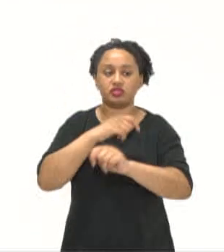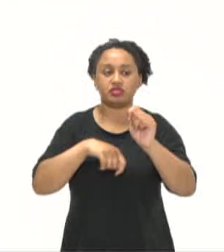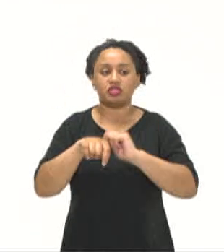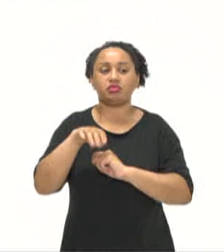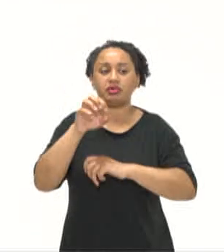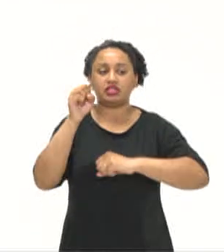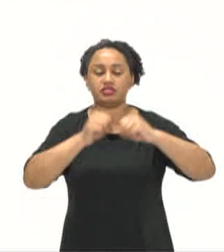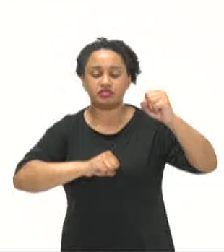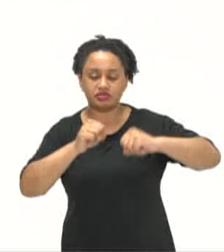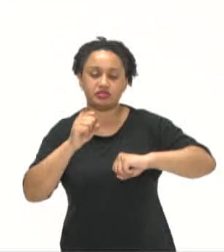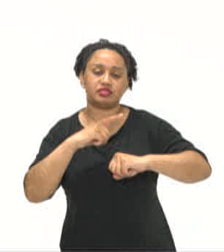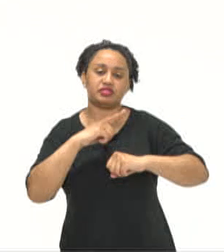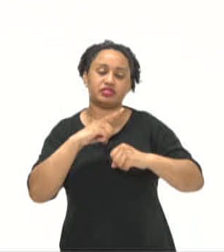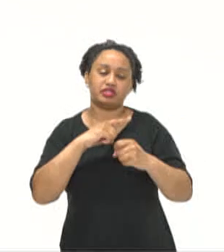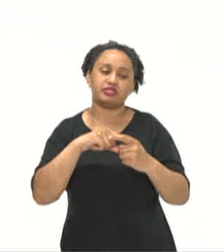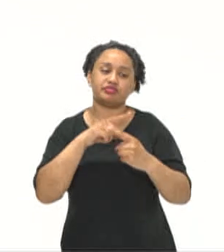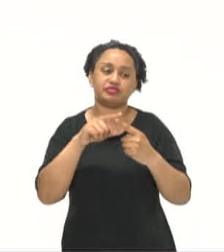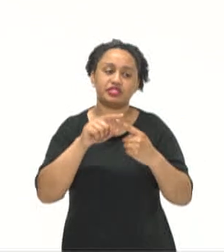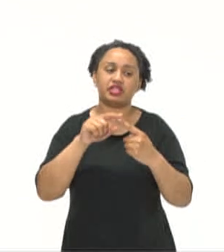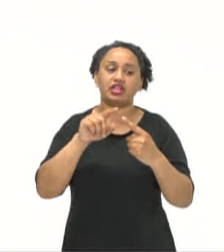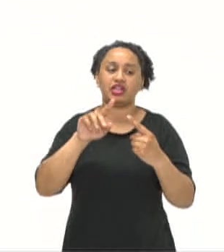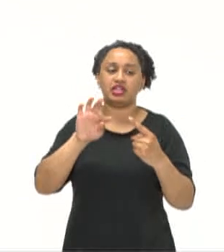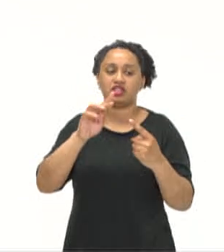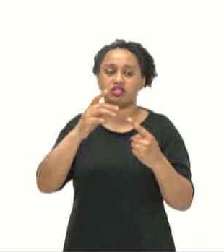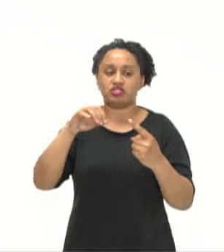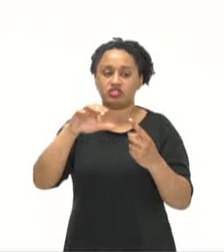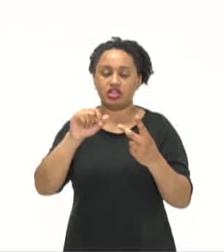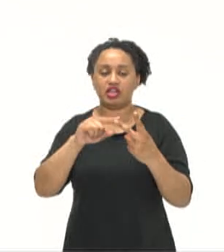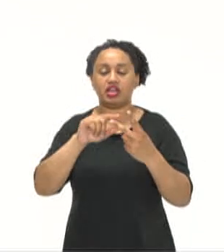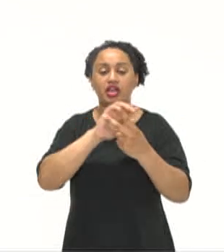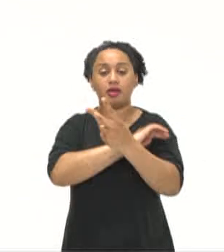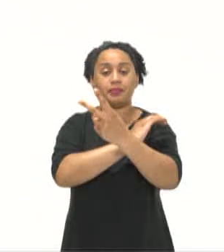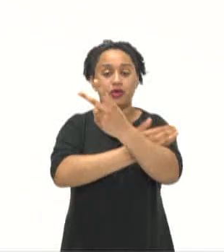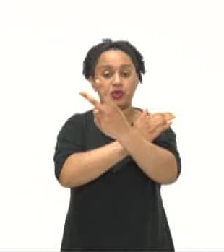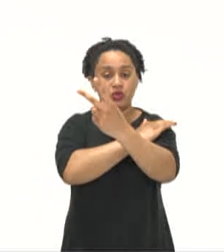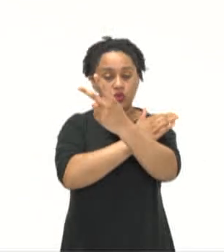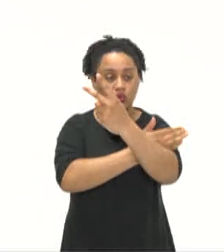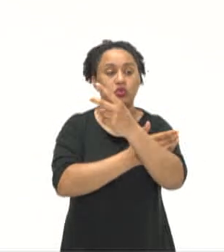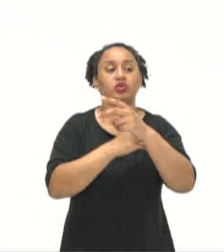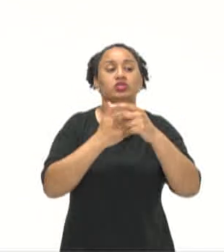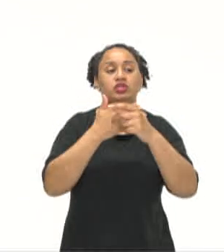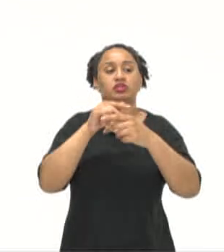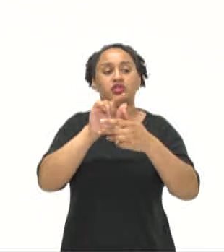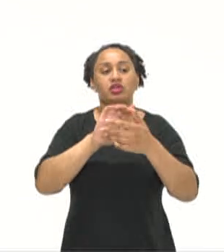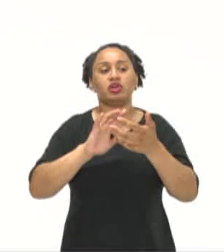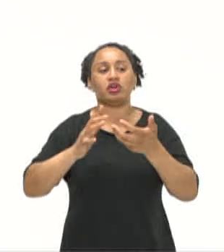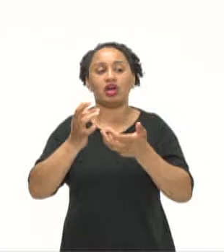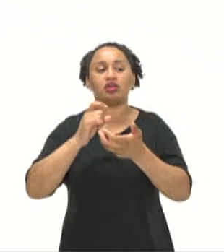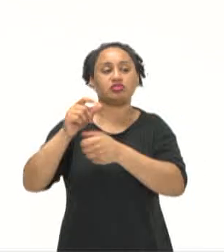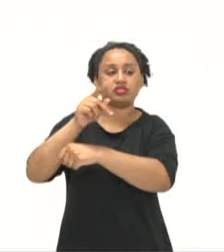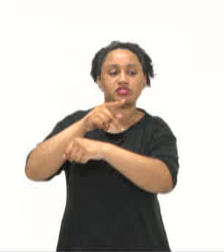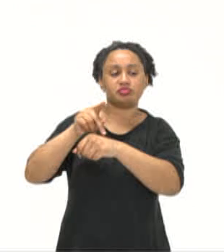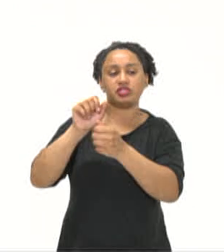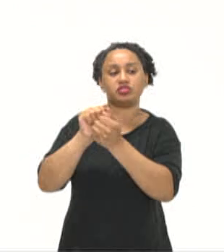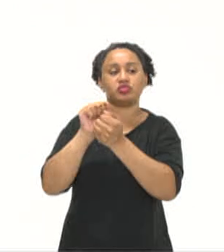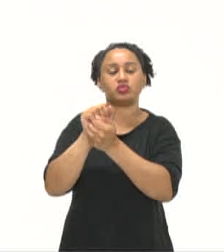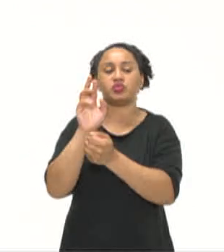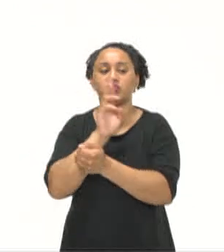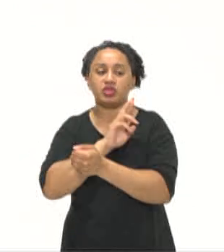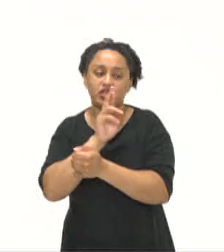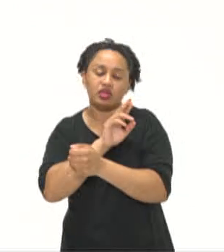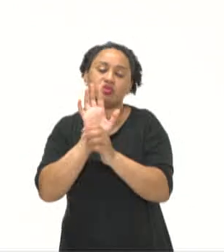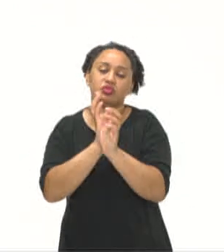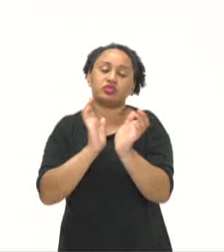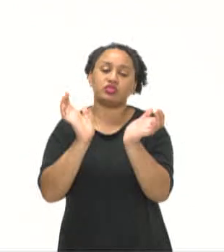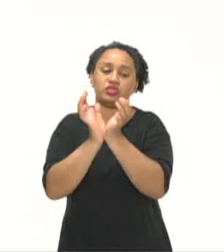mais industrializadas, como República Tcheca e Polônia. E na porção oriental dos países que formaram, junto com a Rússia, a